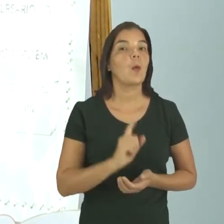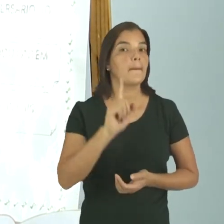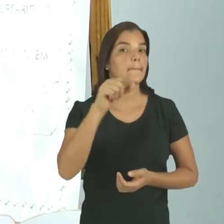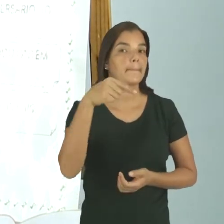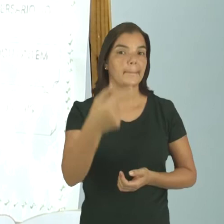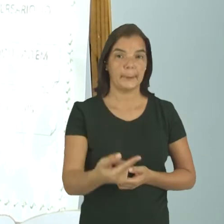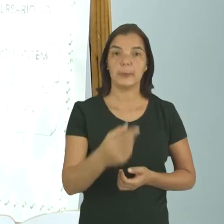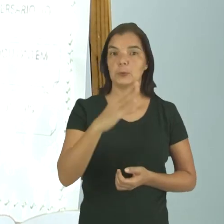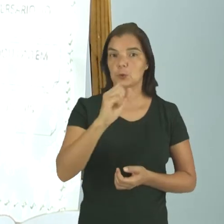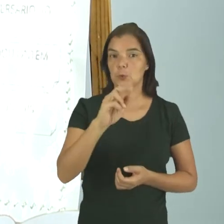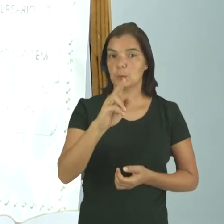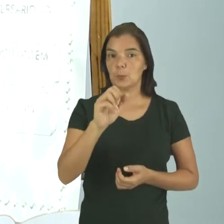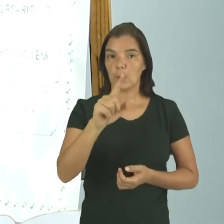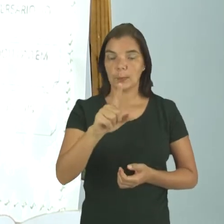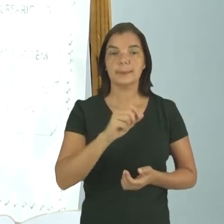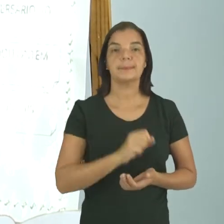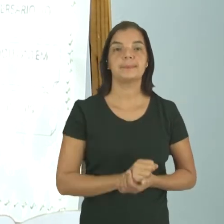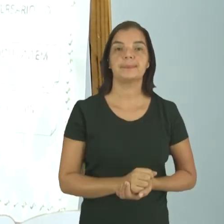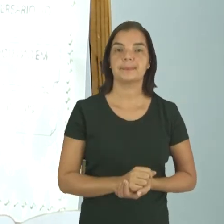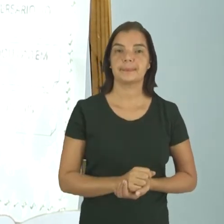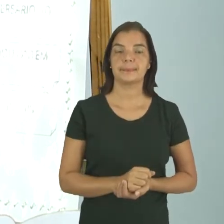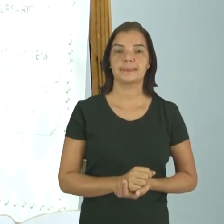Próxima ação de Cauê. Vamos ler?